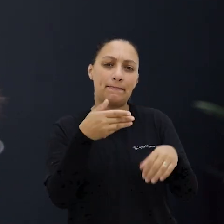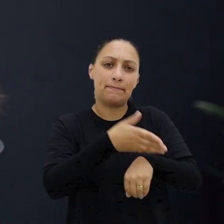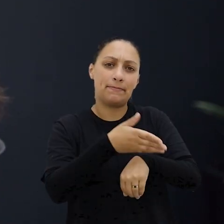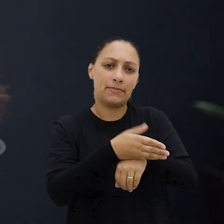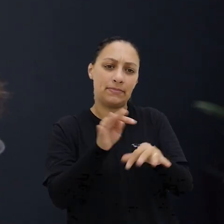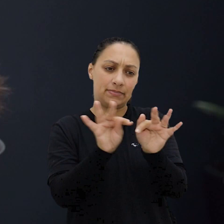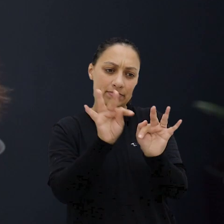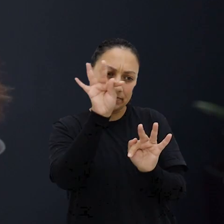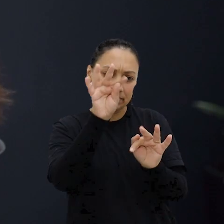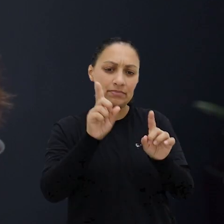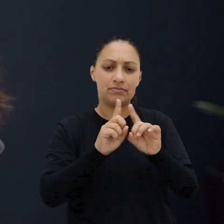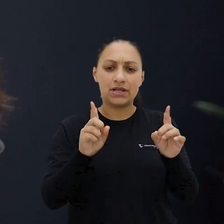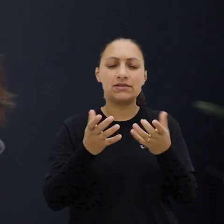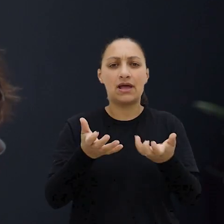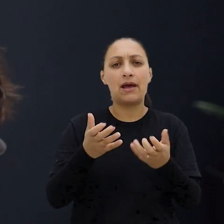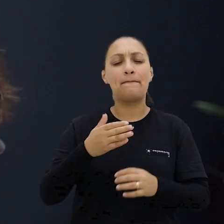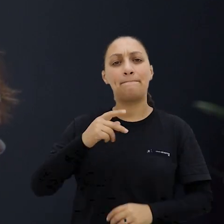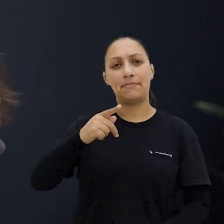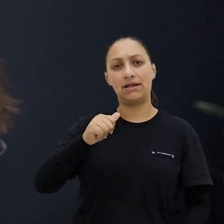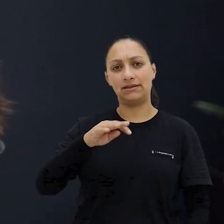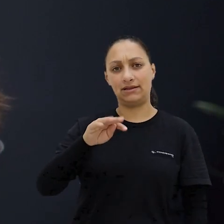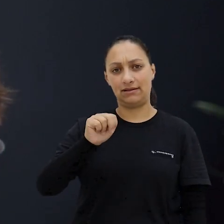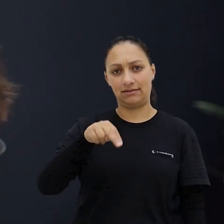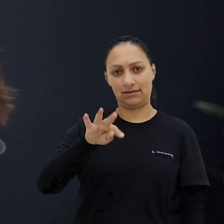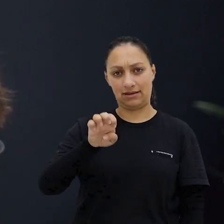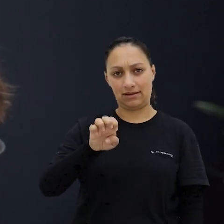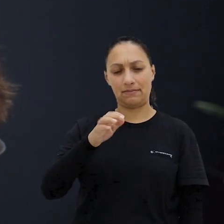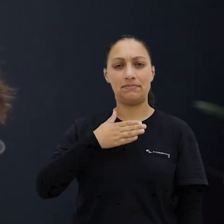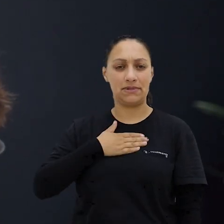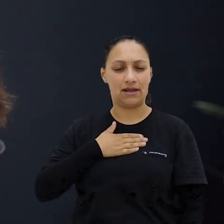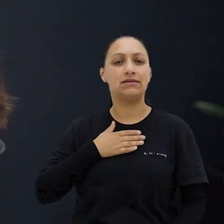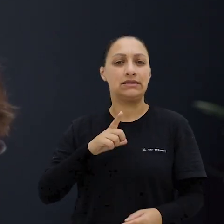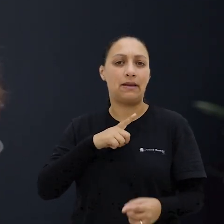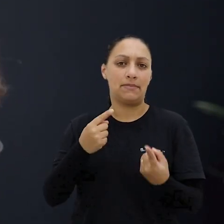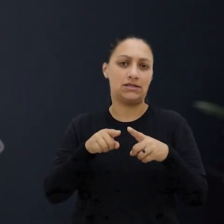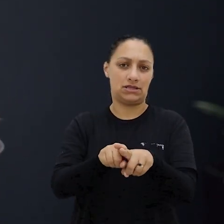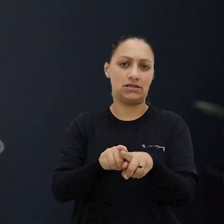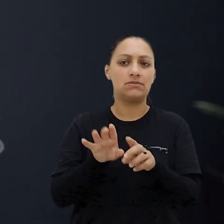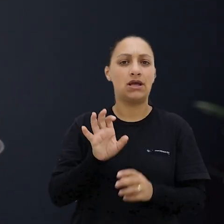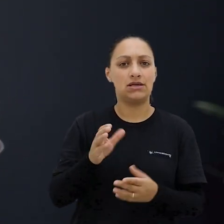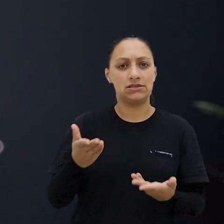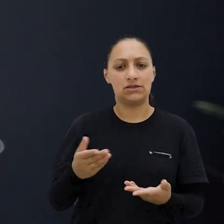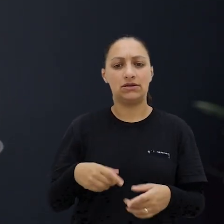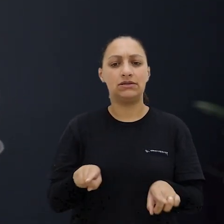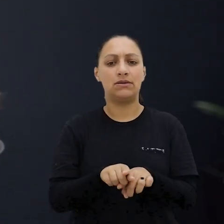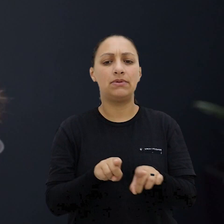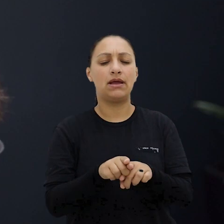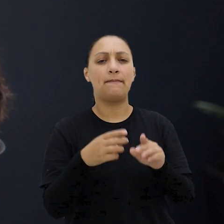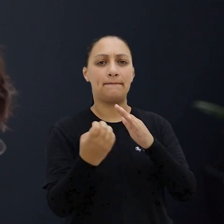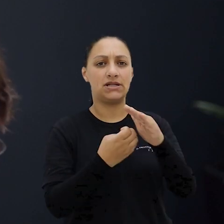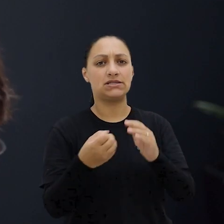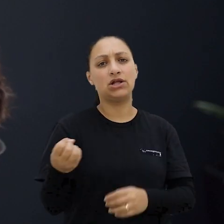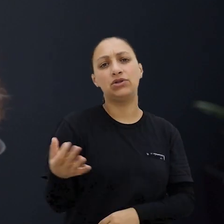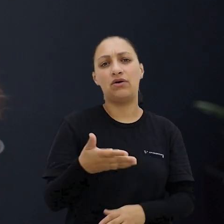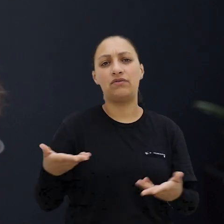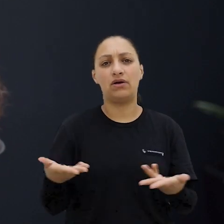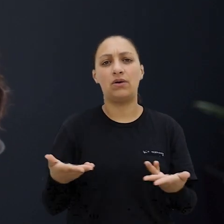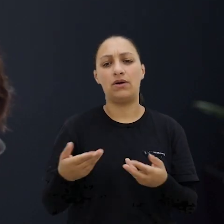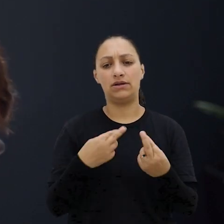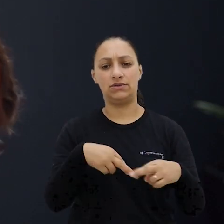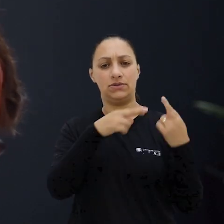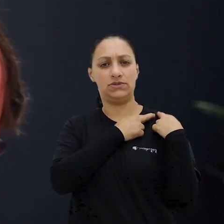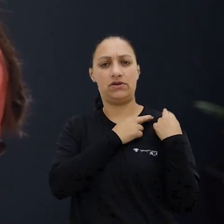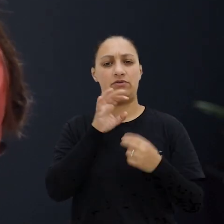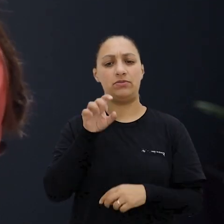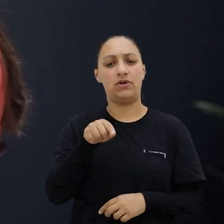Fevale Tech Park e quero depositar uma patente minha. Daí a gente tem parceiros para isso, né? E até uma empresa agora nova também, que também fica